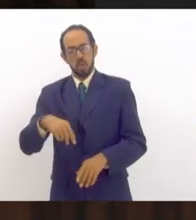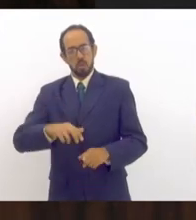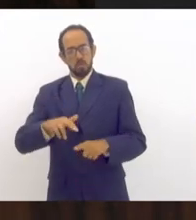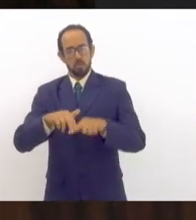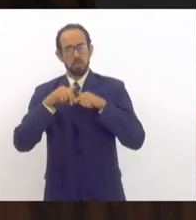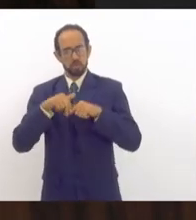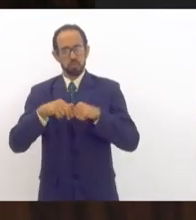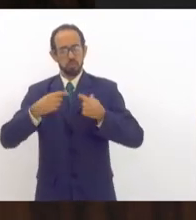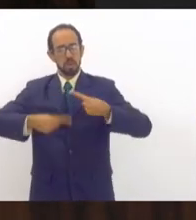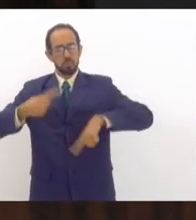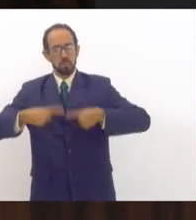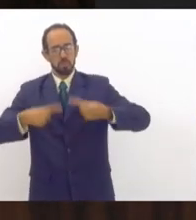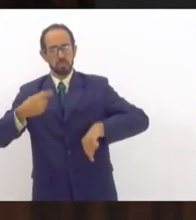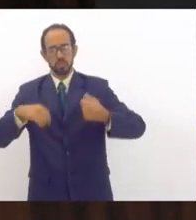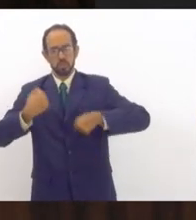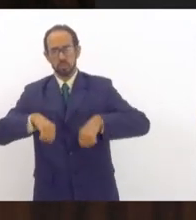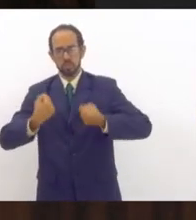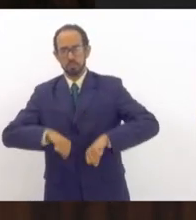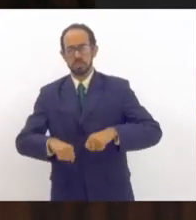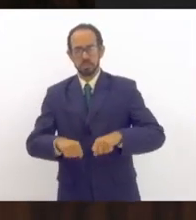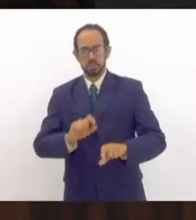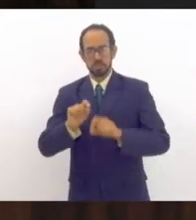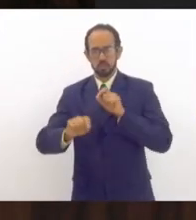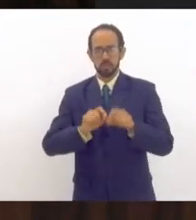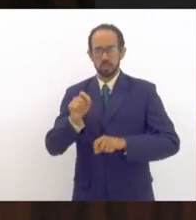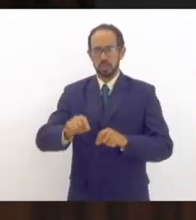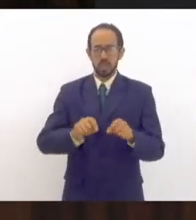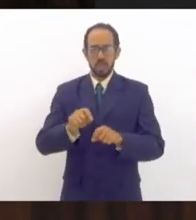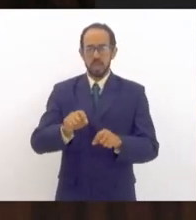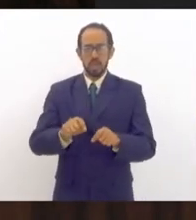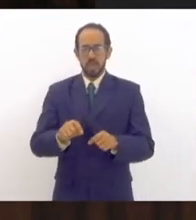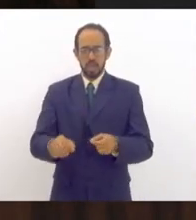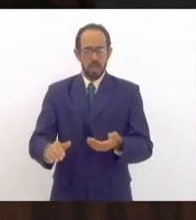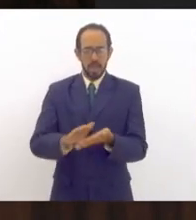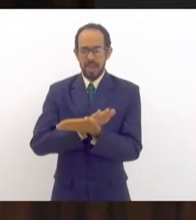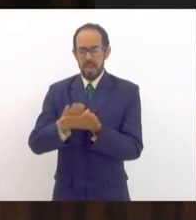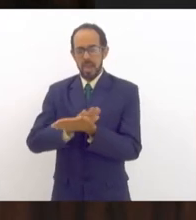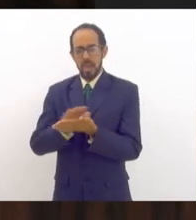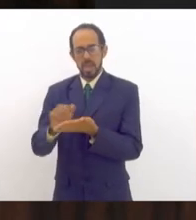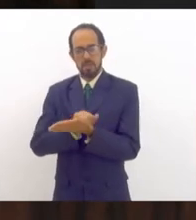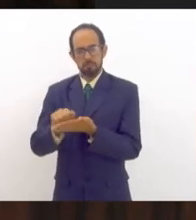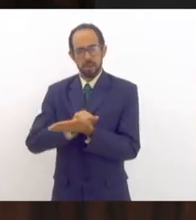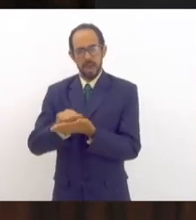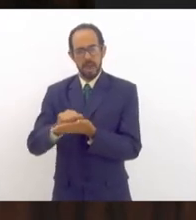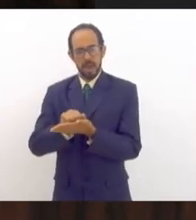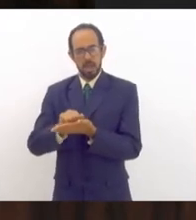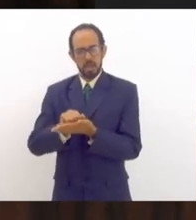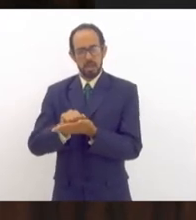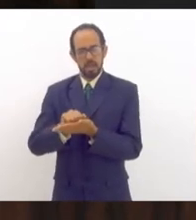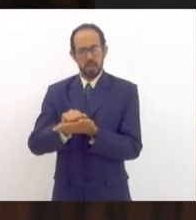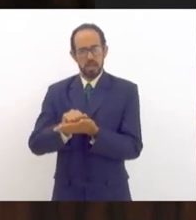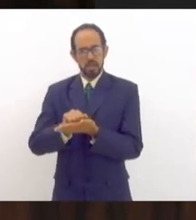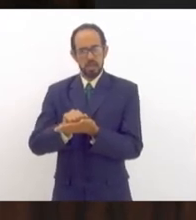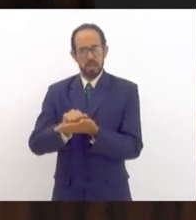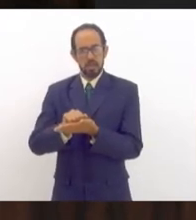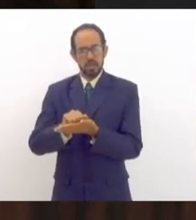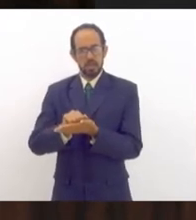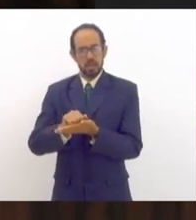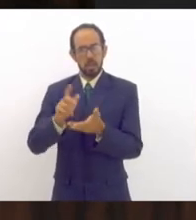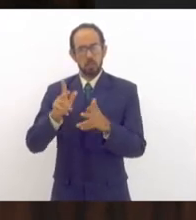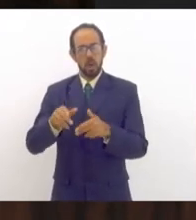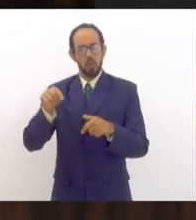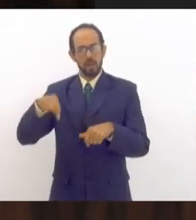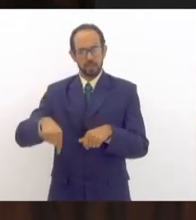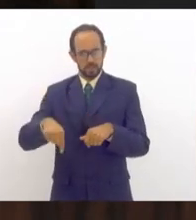temos que fazer isso nós achamos que zerar a política zera quando acaba Zerou são todos iguais igual os parlamentos aqui